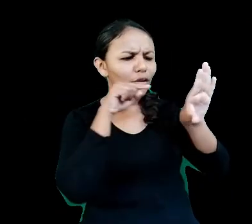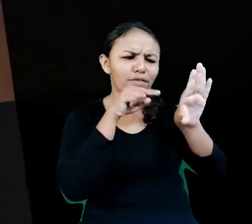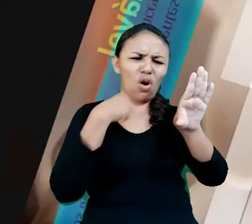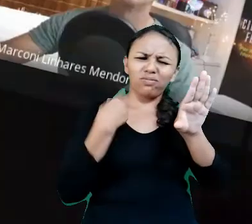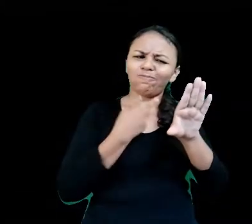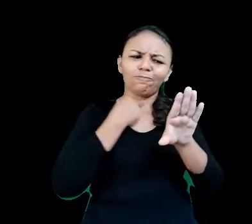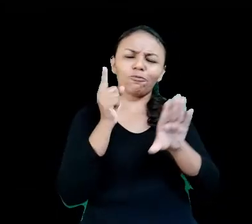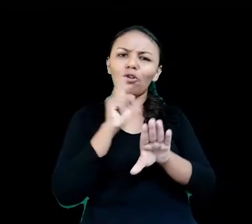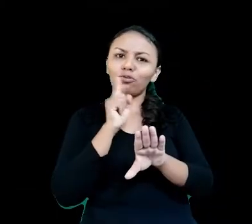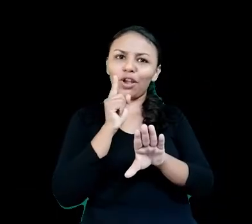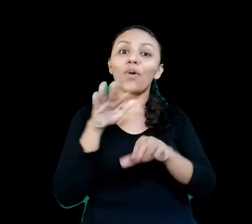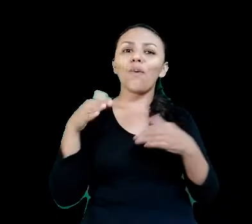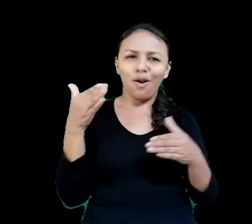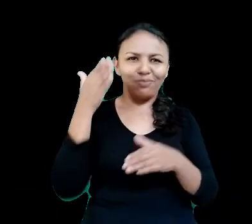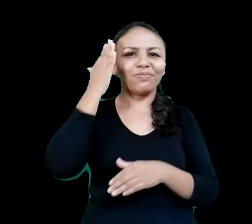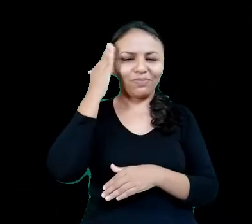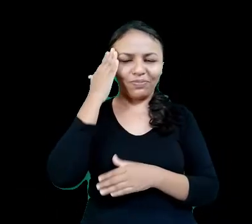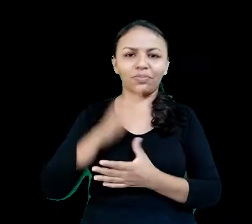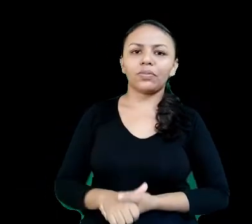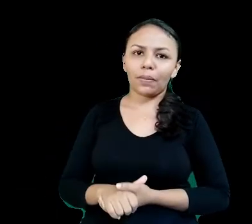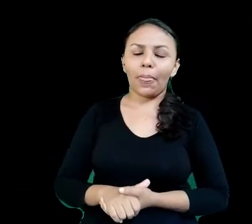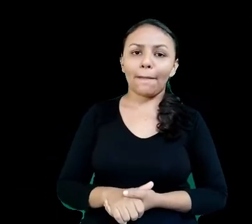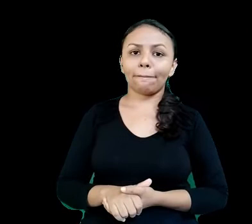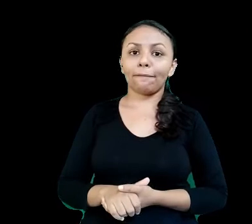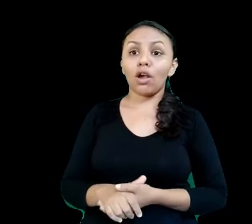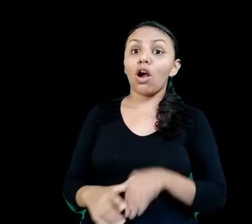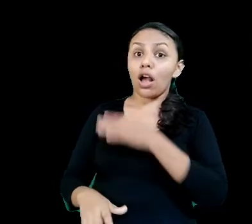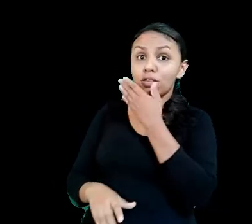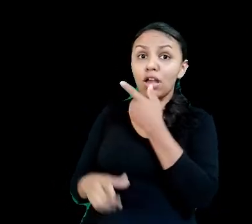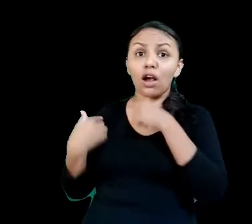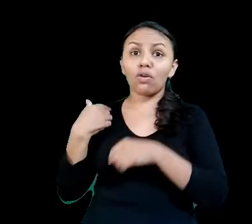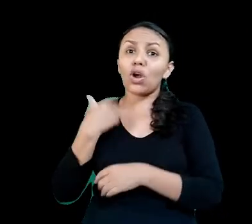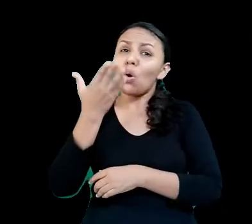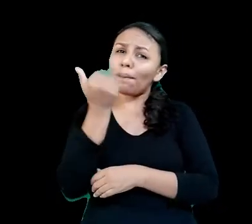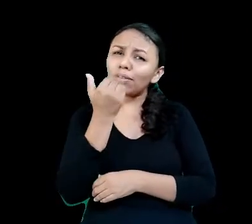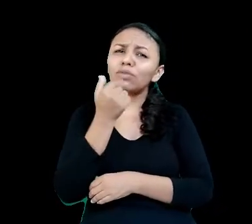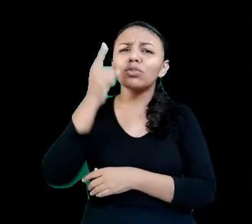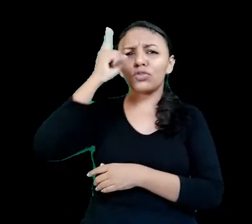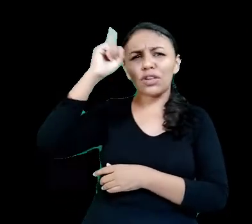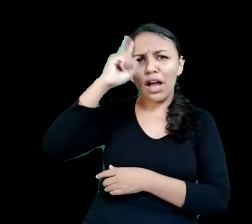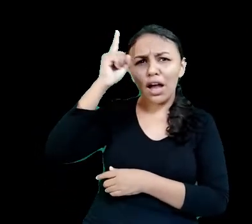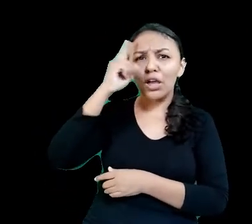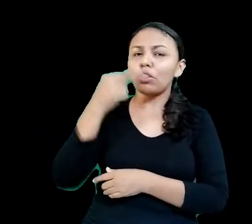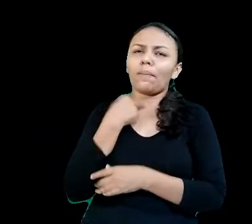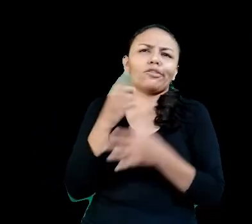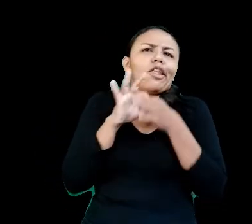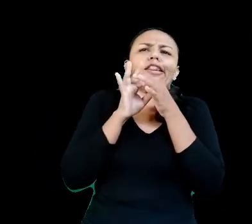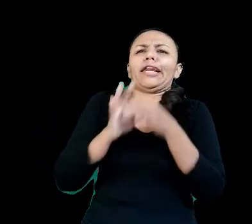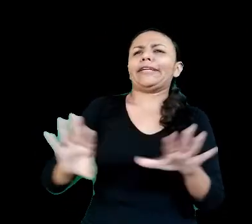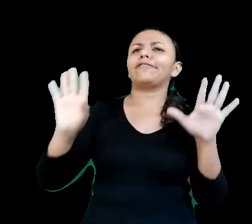pode utilizar. Aqui a gente destaca a ingestão diária. A gente não pode estar fazendo a utilização desses adoçantes de forma